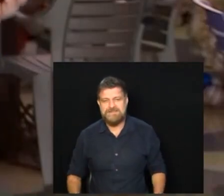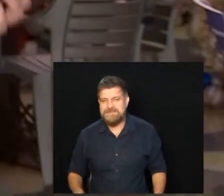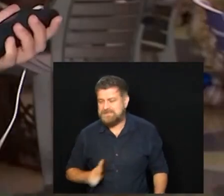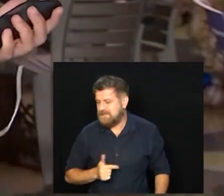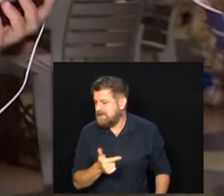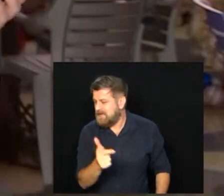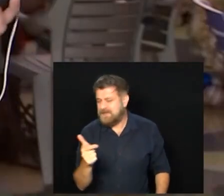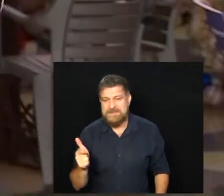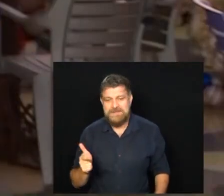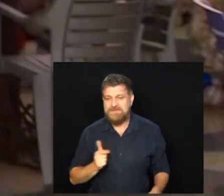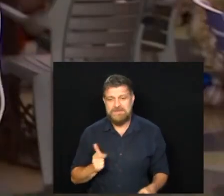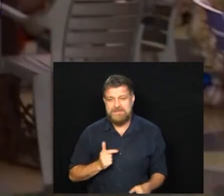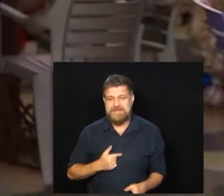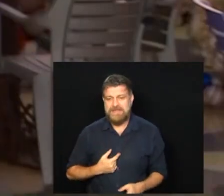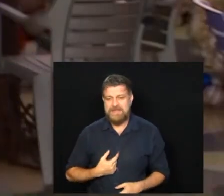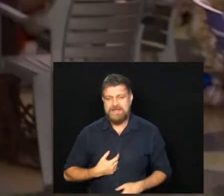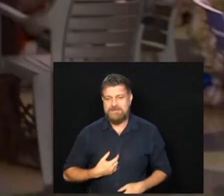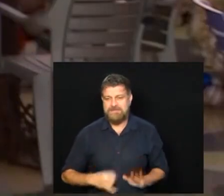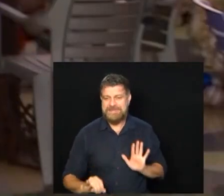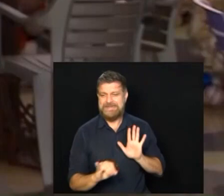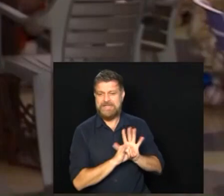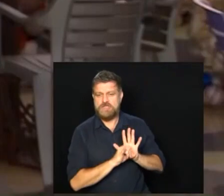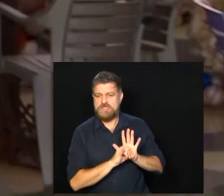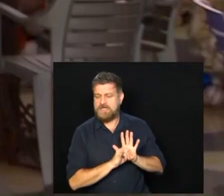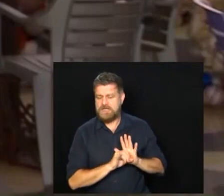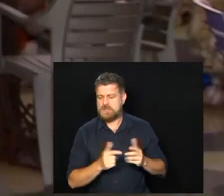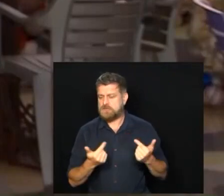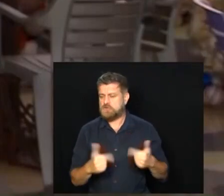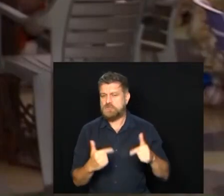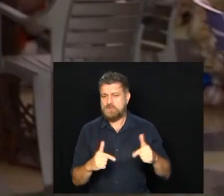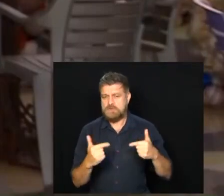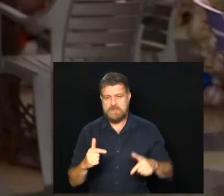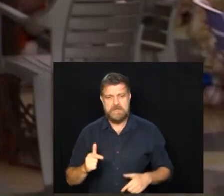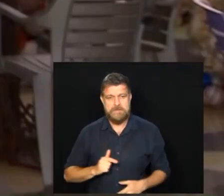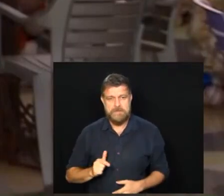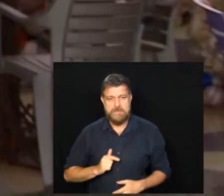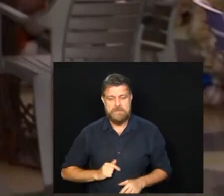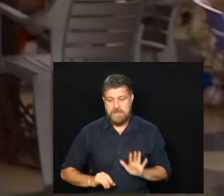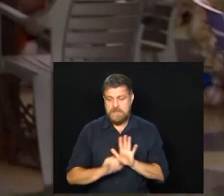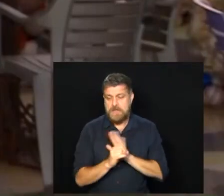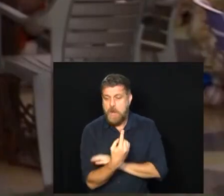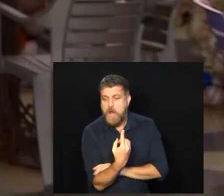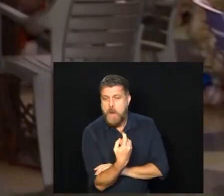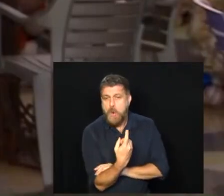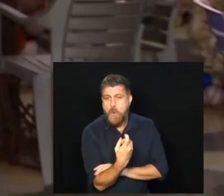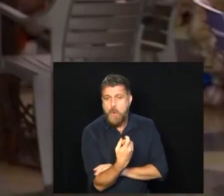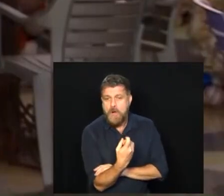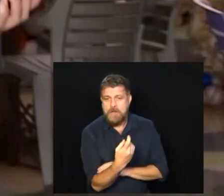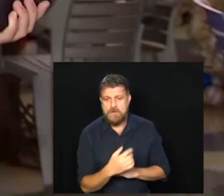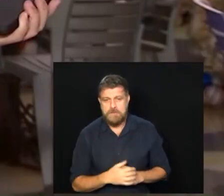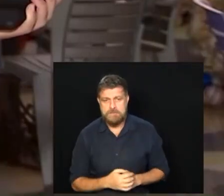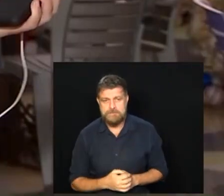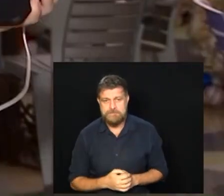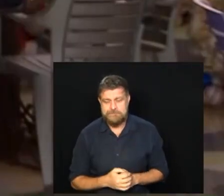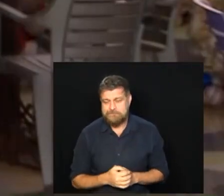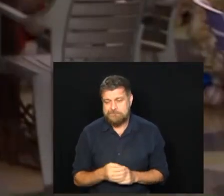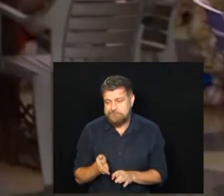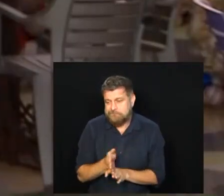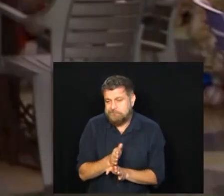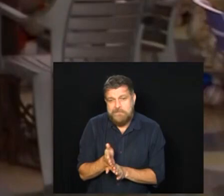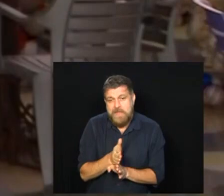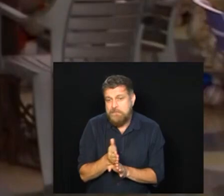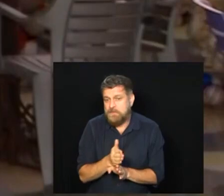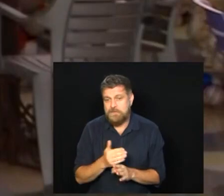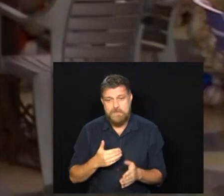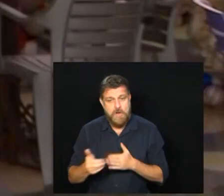não tem assim um estilo próprio, né? O estilo, ele é muito único, ele é híbrido, né? Ou